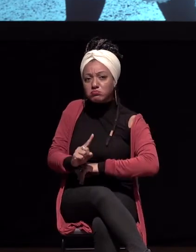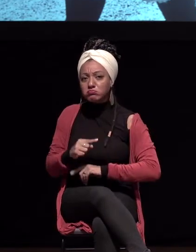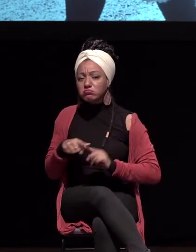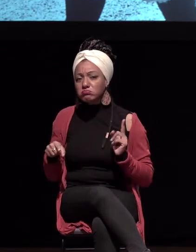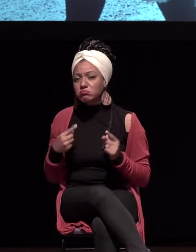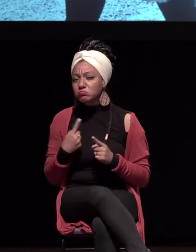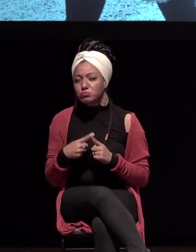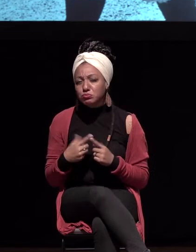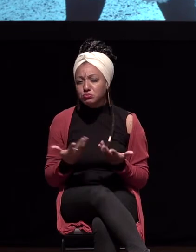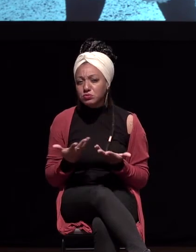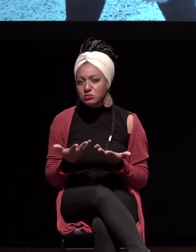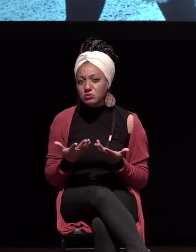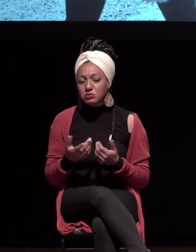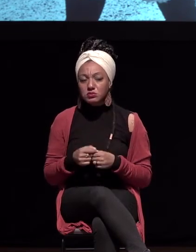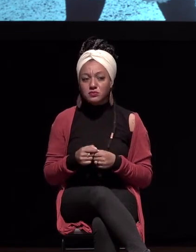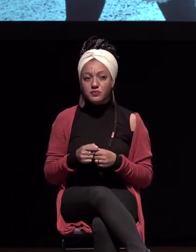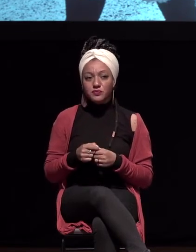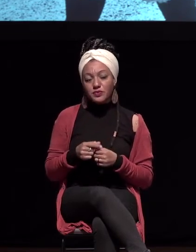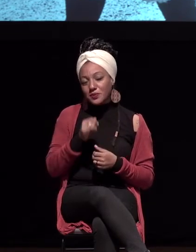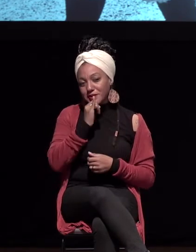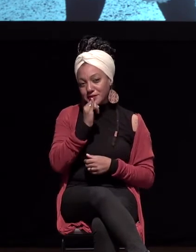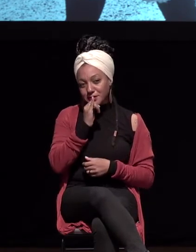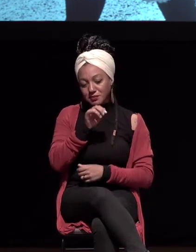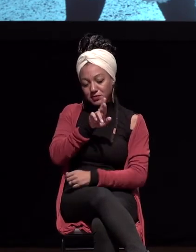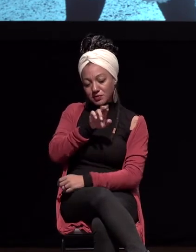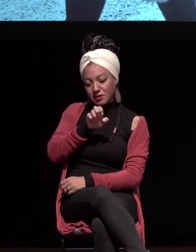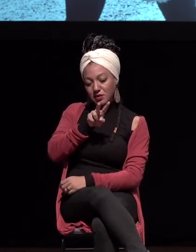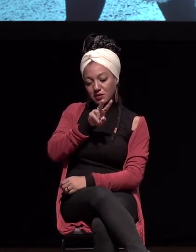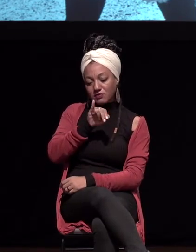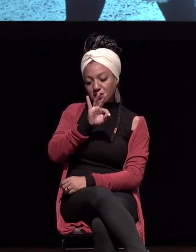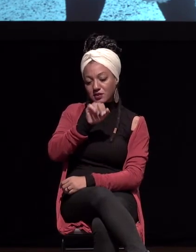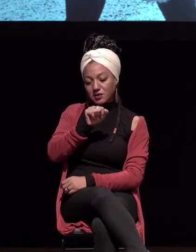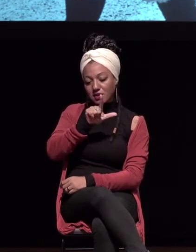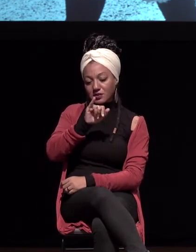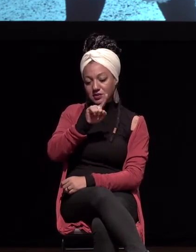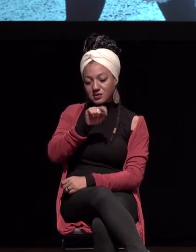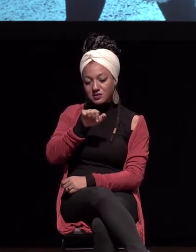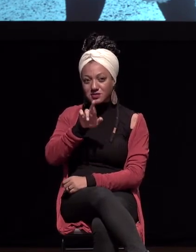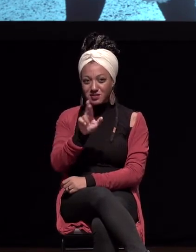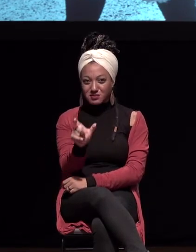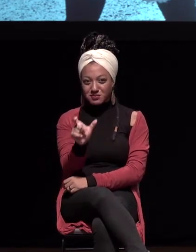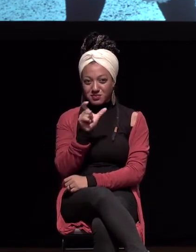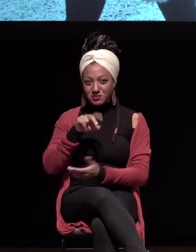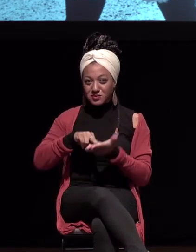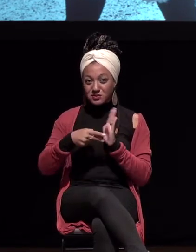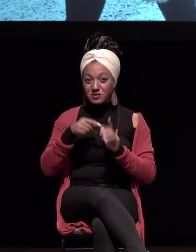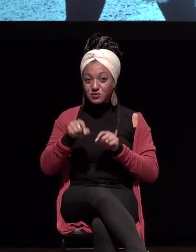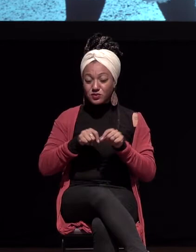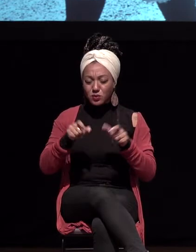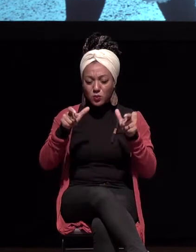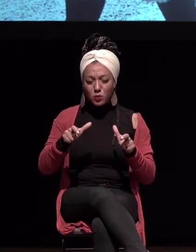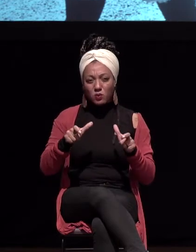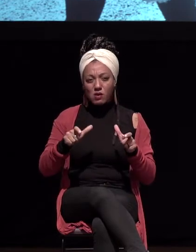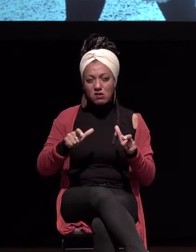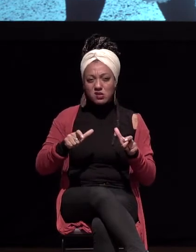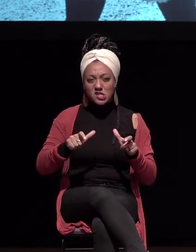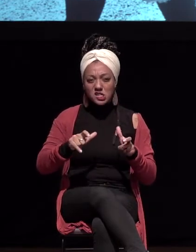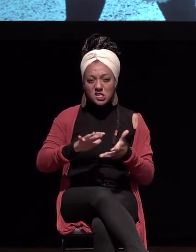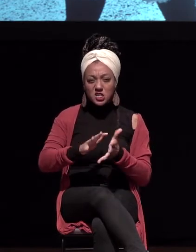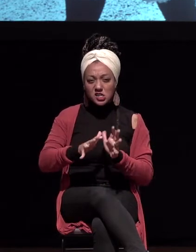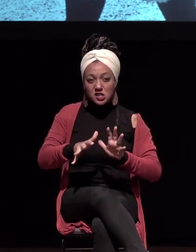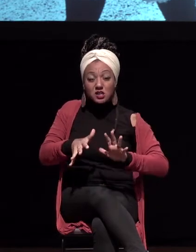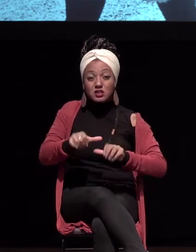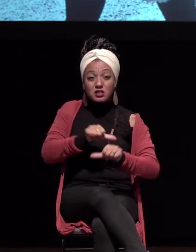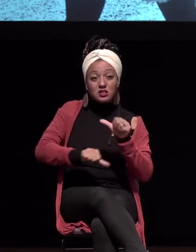enquanto eu uso, inclusive, o termo de revitalizar, que é trazer vidas para onde já existe, eu estou